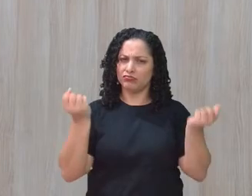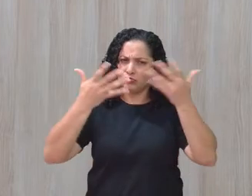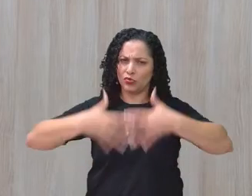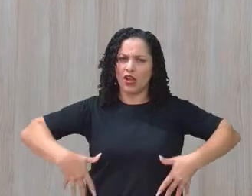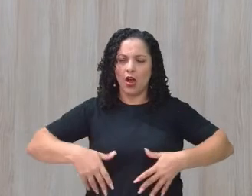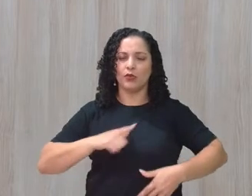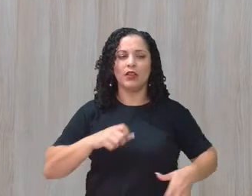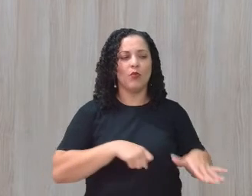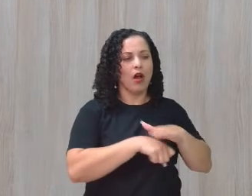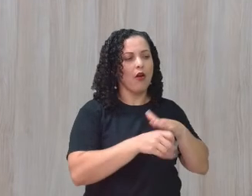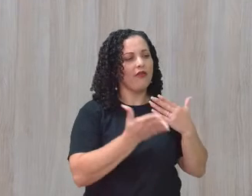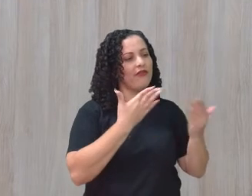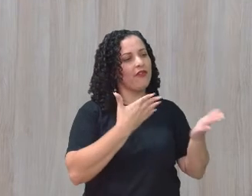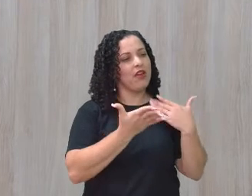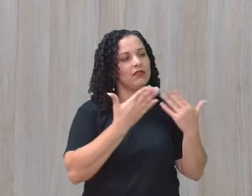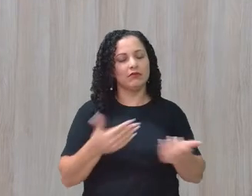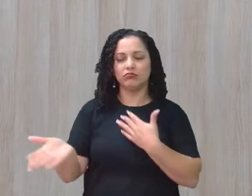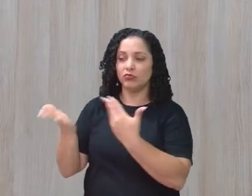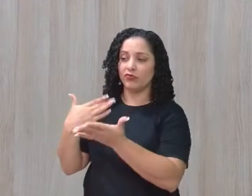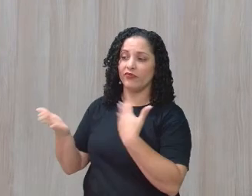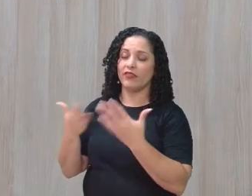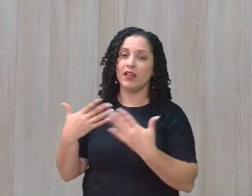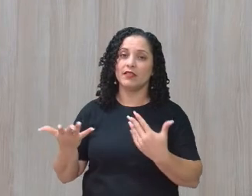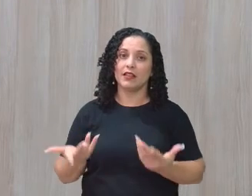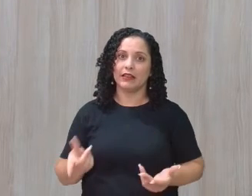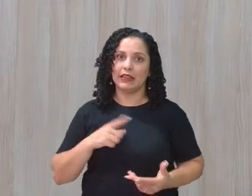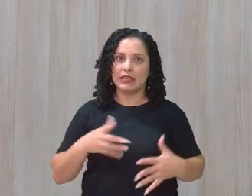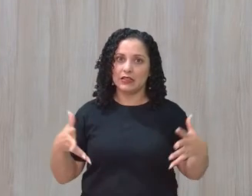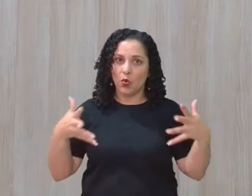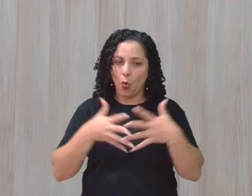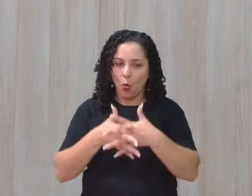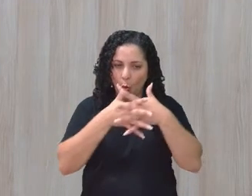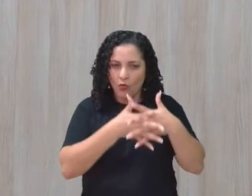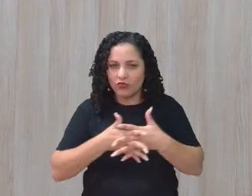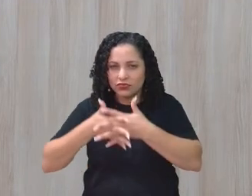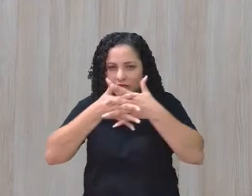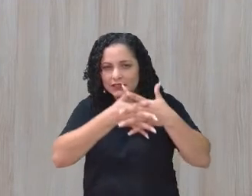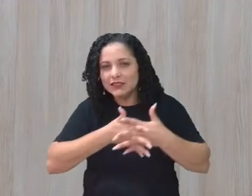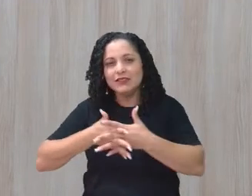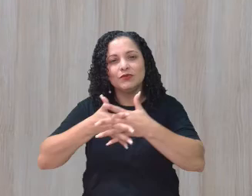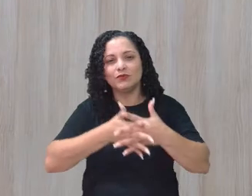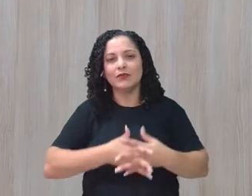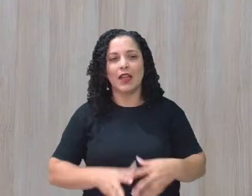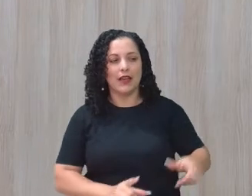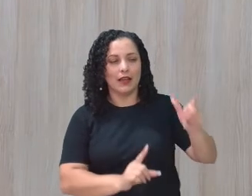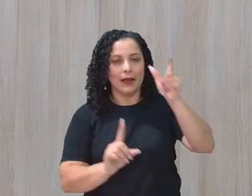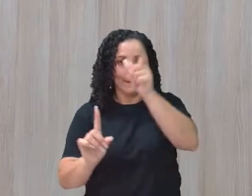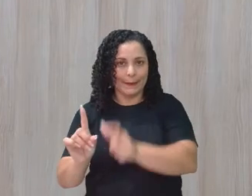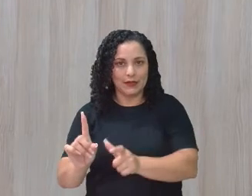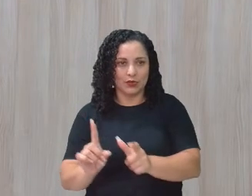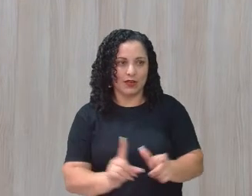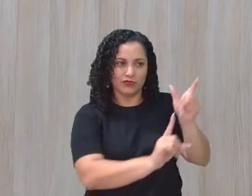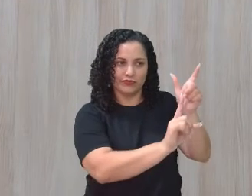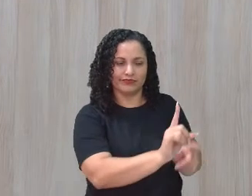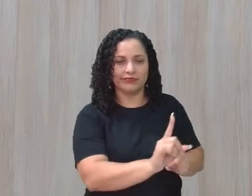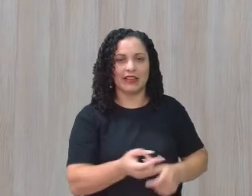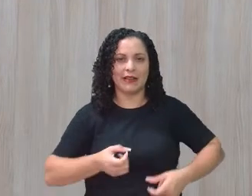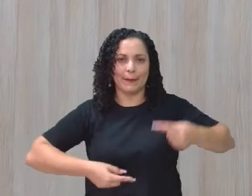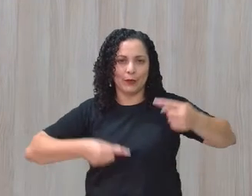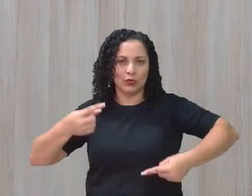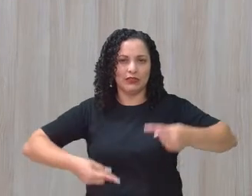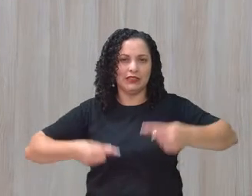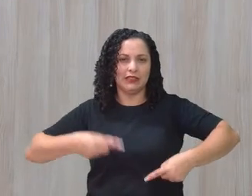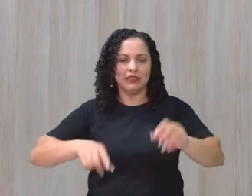tem diálogo, o conflito entre as personagens, ou o conflito entre a personagem e a política, entre a personagem